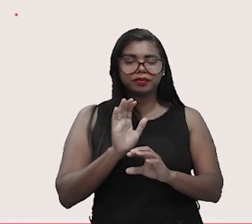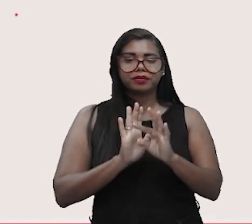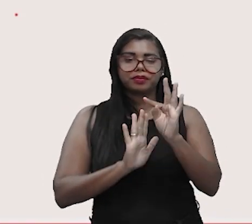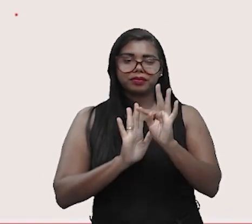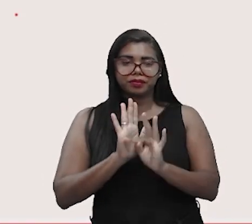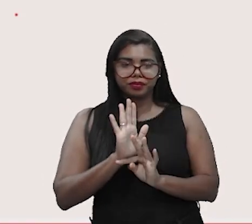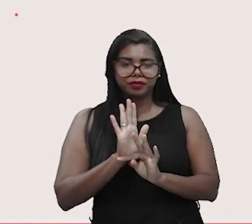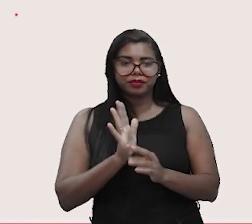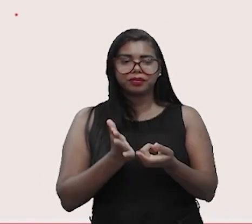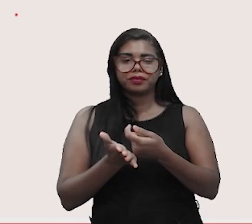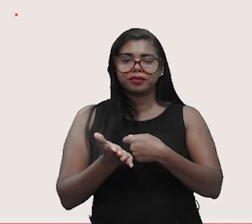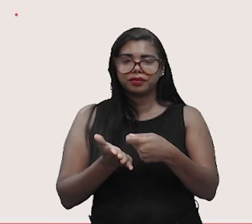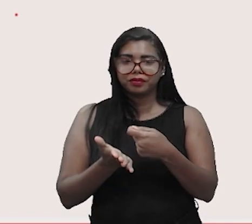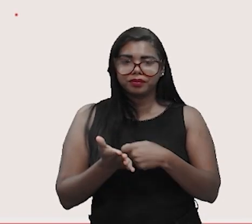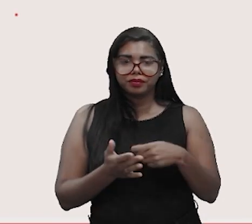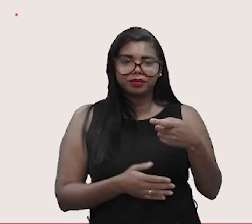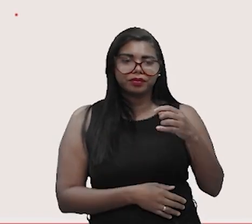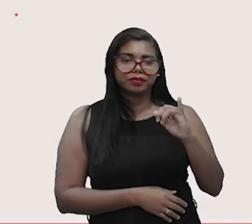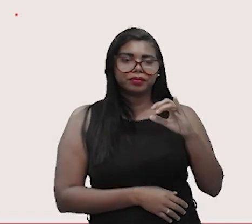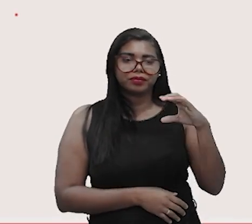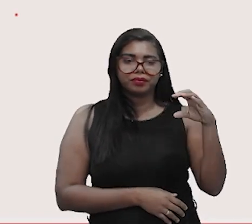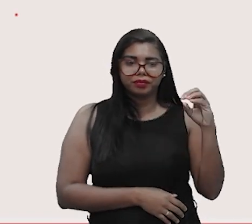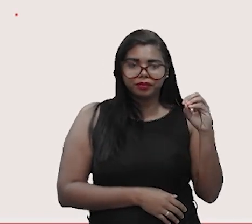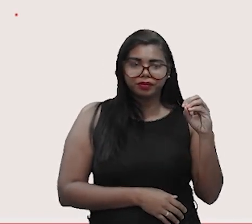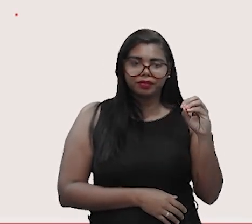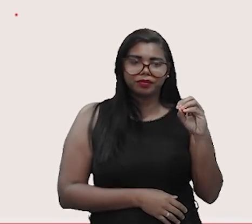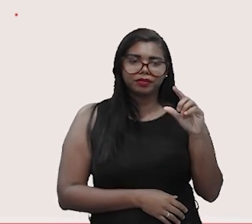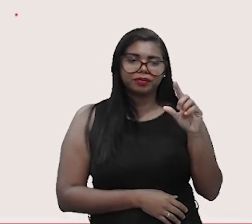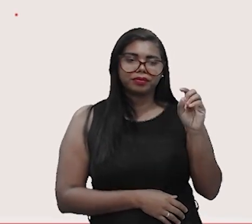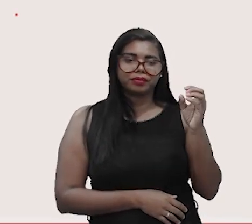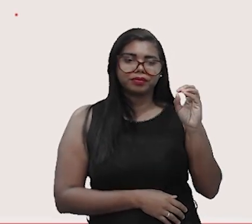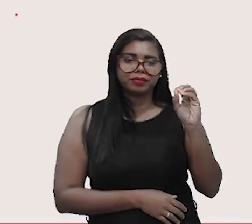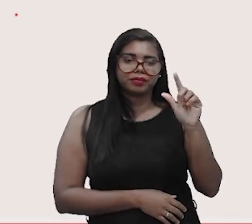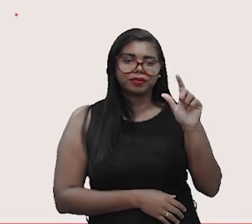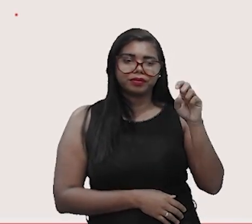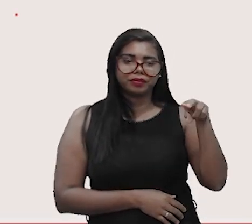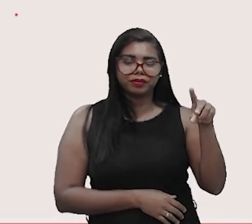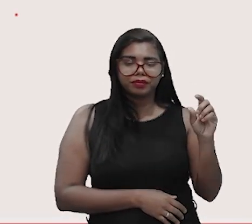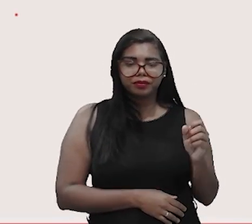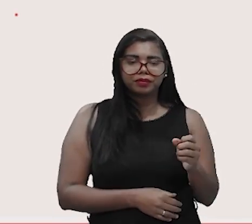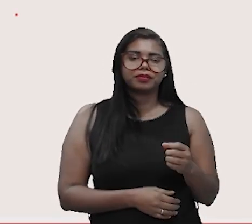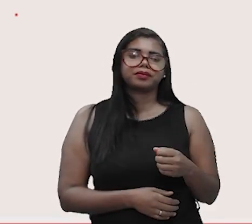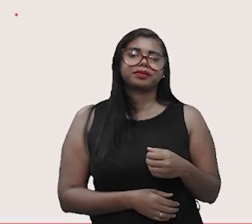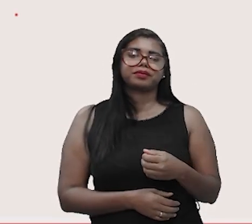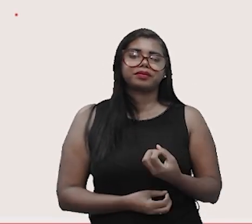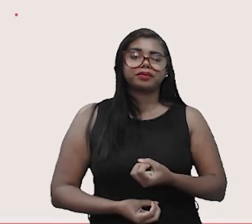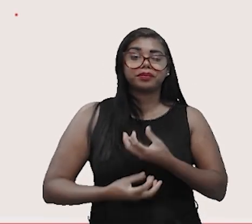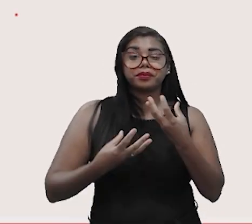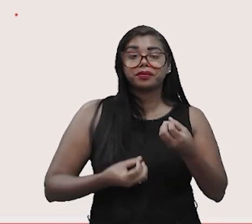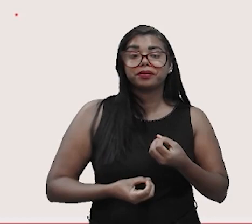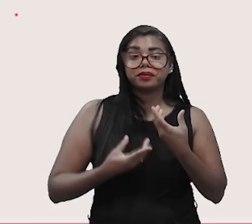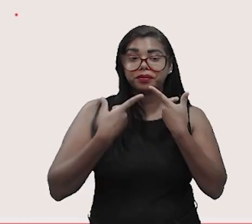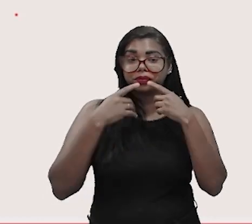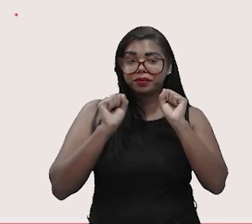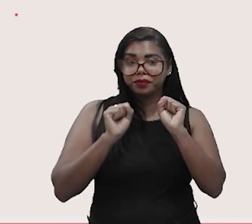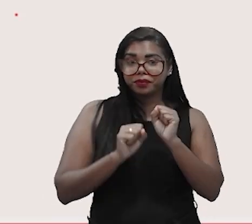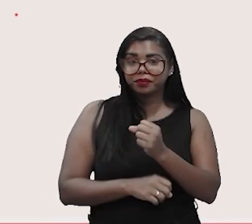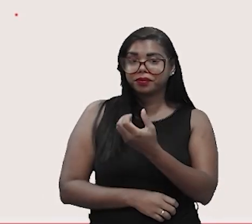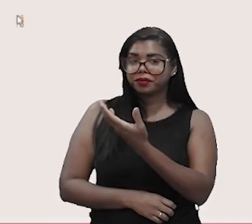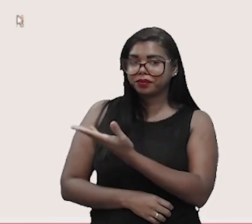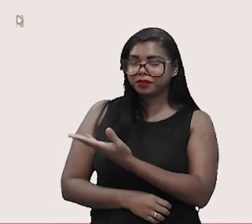O compositor e cantor Chico Buarque de Holanda. Então ele diz função poética da linguagem. Já está afirmando que é o